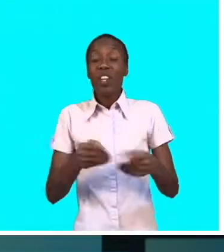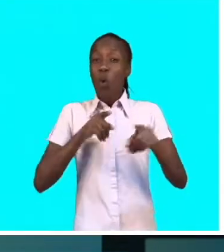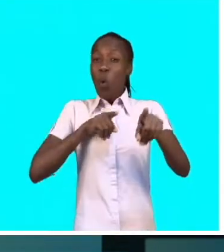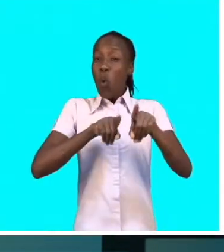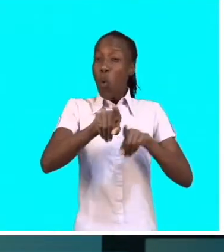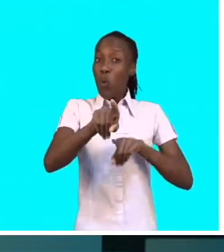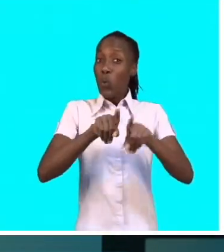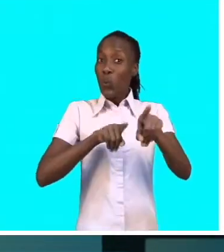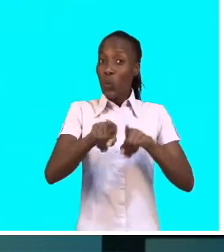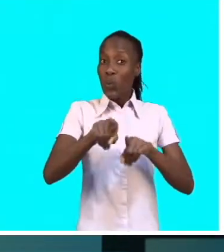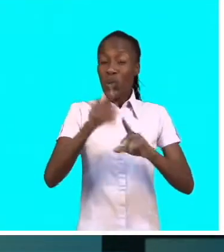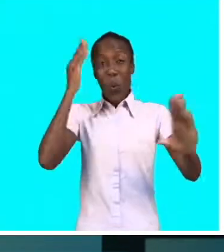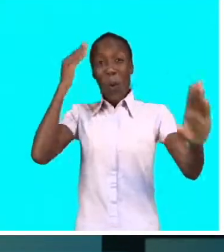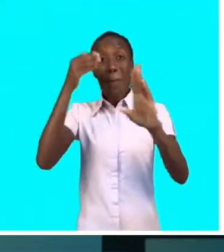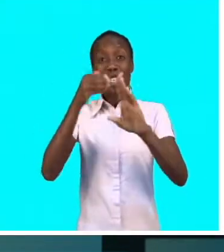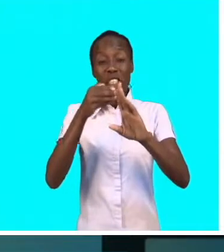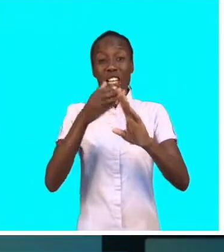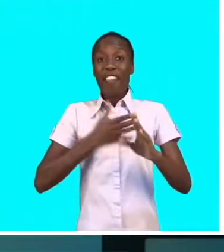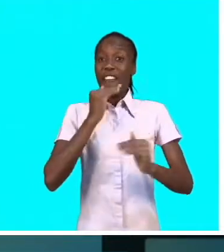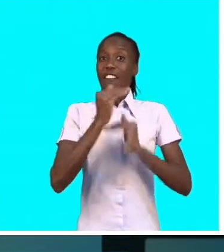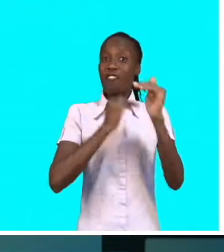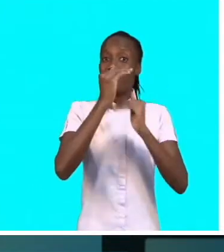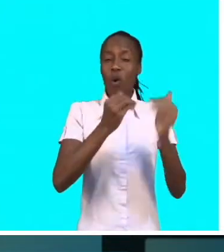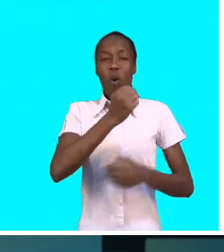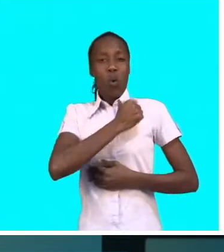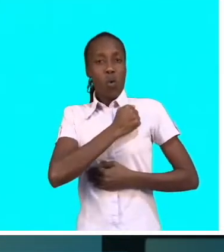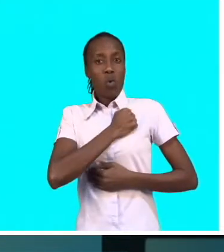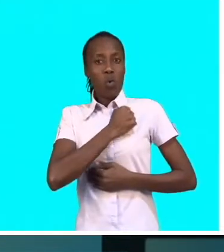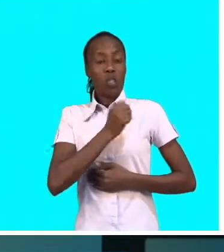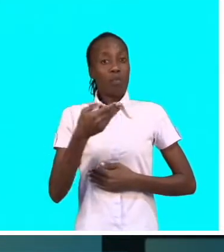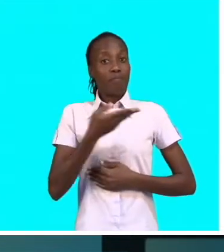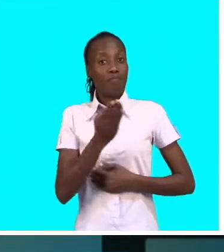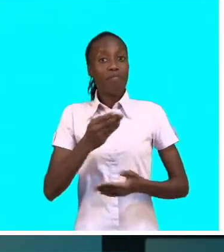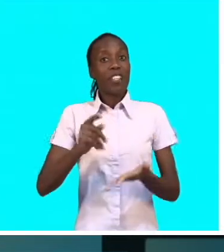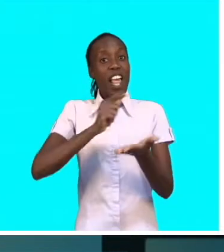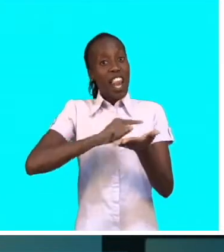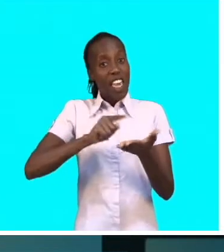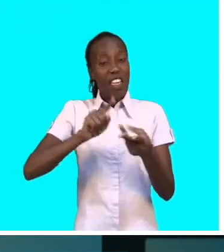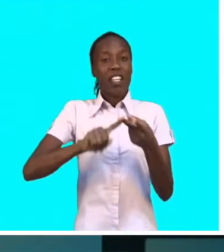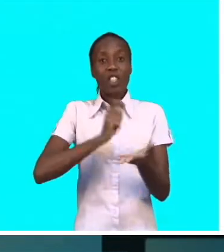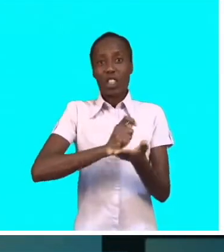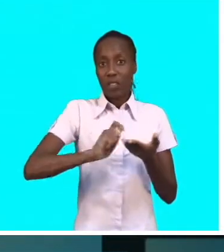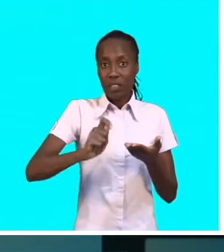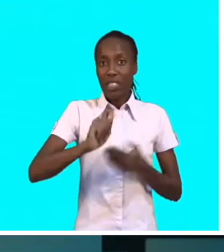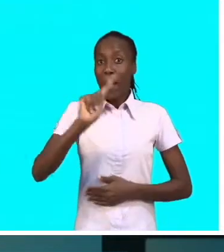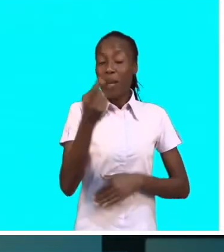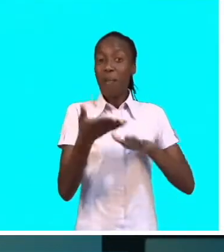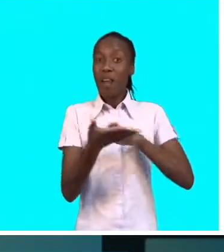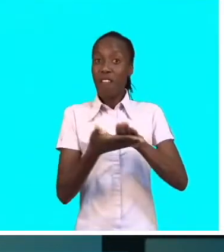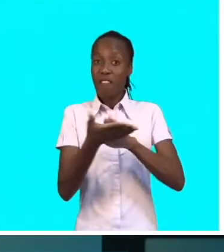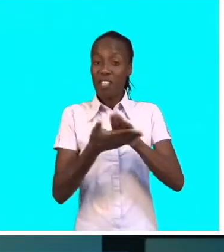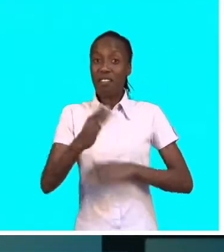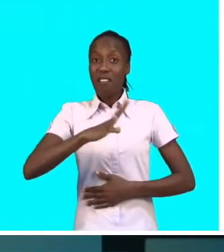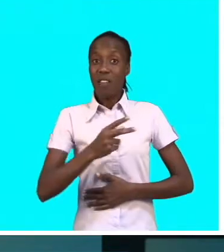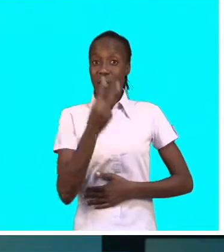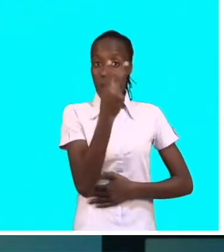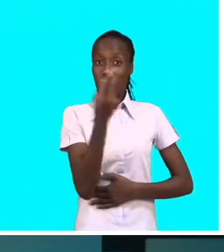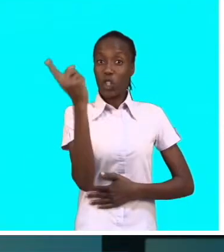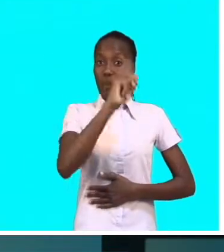concurso e ter como objetivo desenvolver o gosto por estas competências. A primeira fase teve